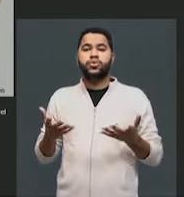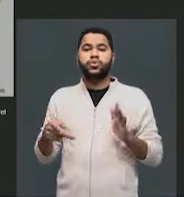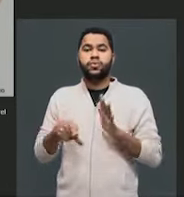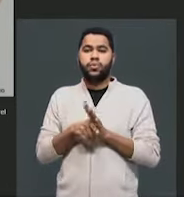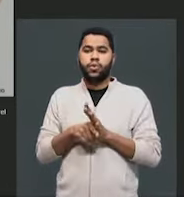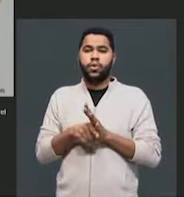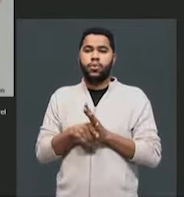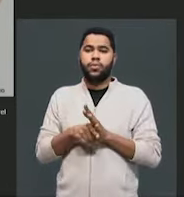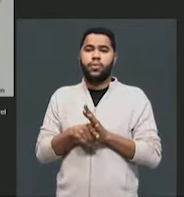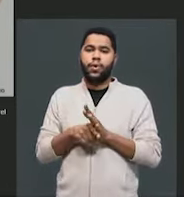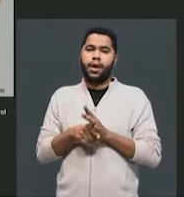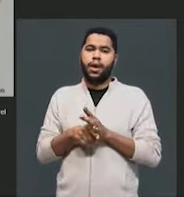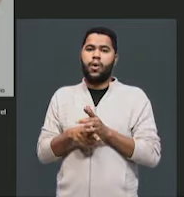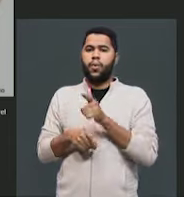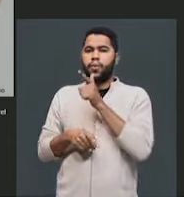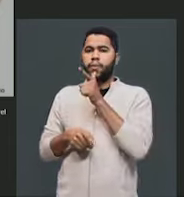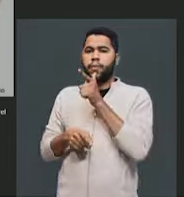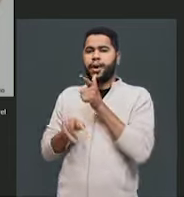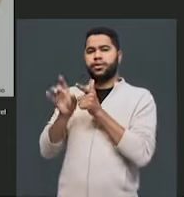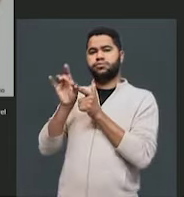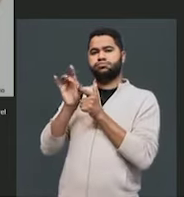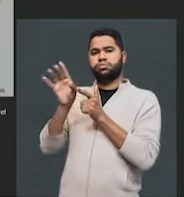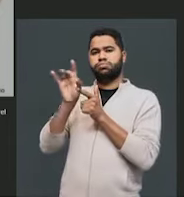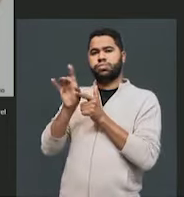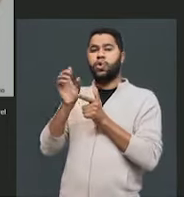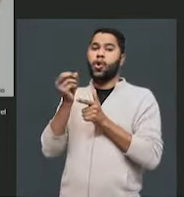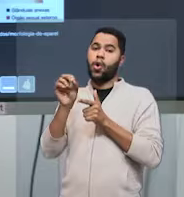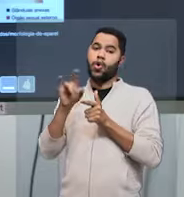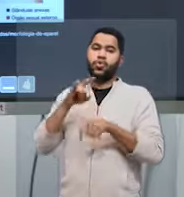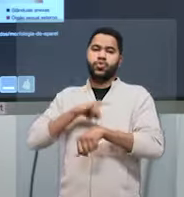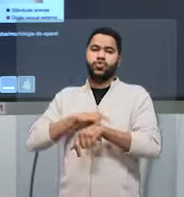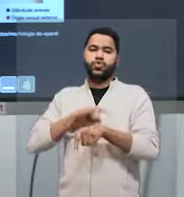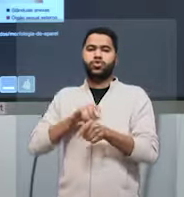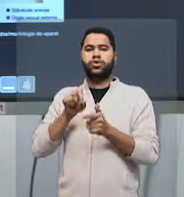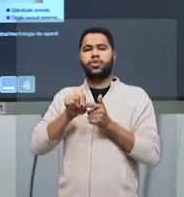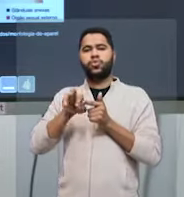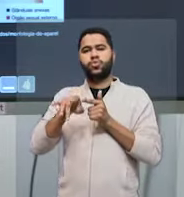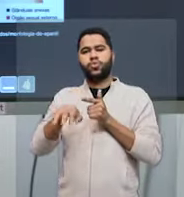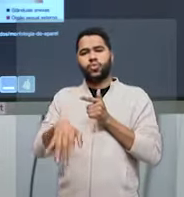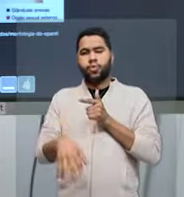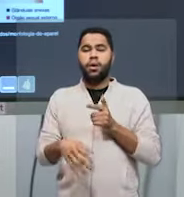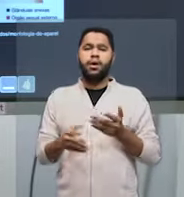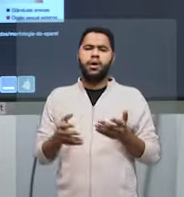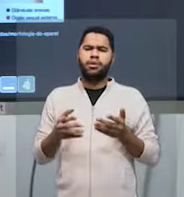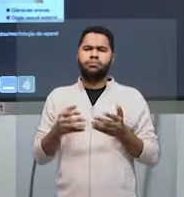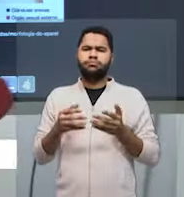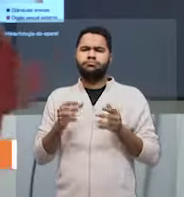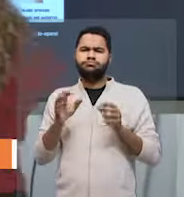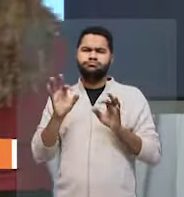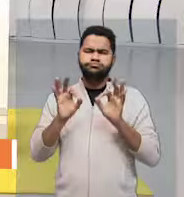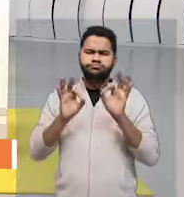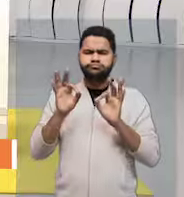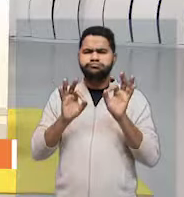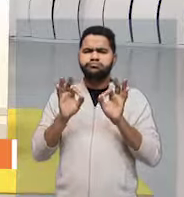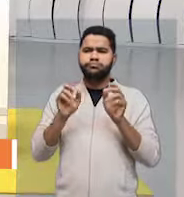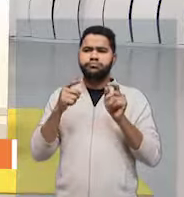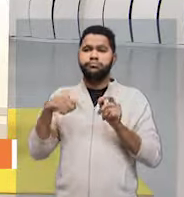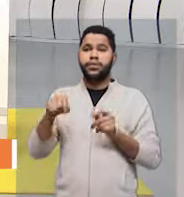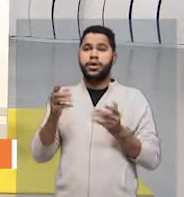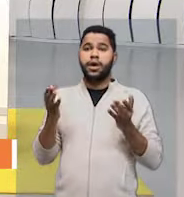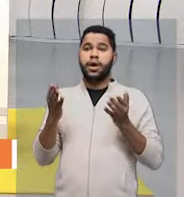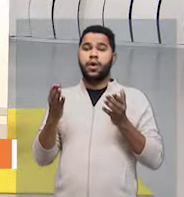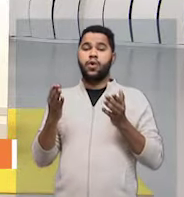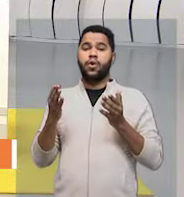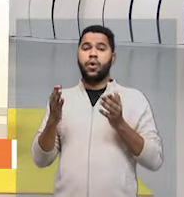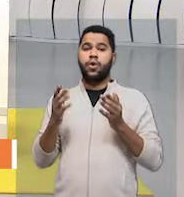é o pênis, tá? Tá, então eu fiz aqui uma baguncinha. Vamos olhar aqui